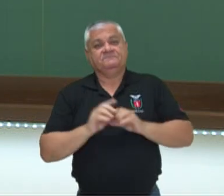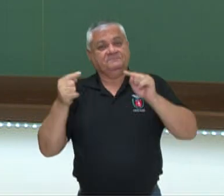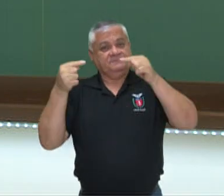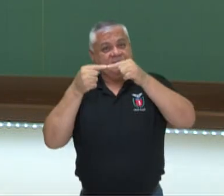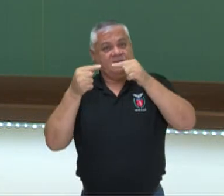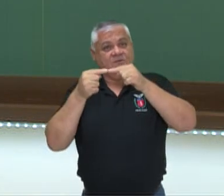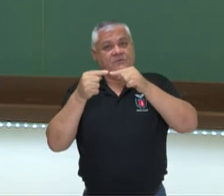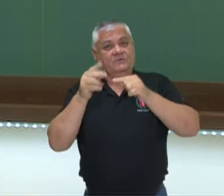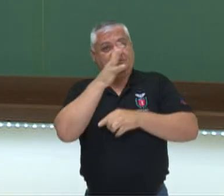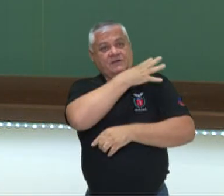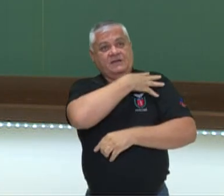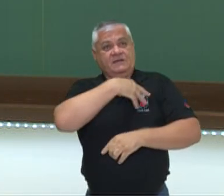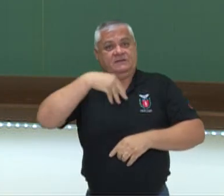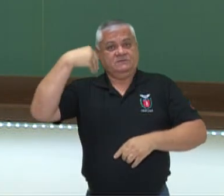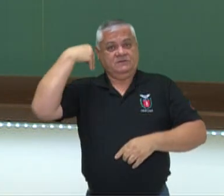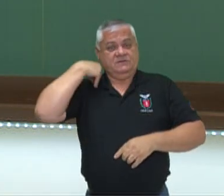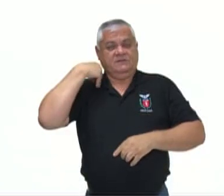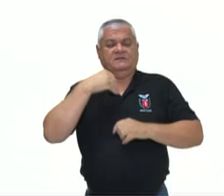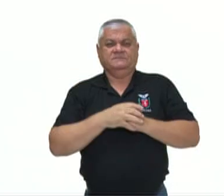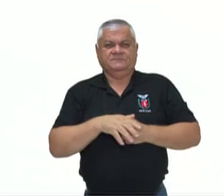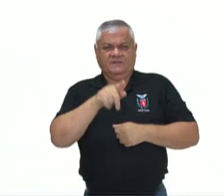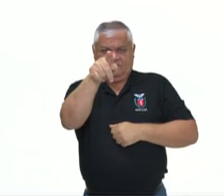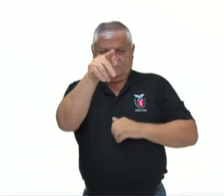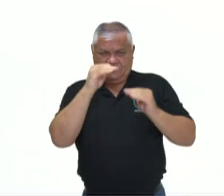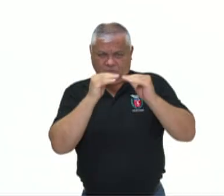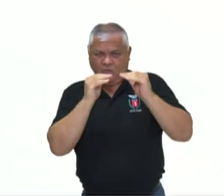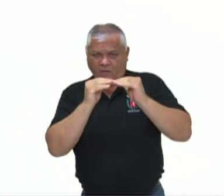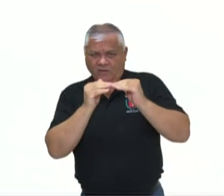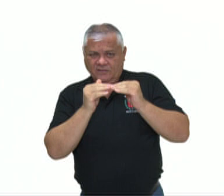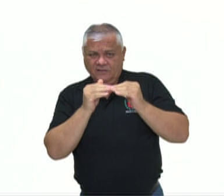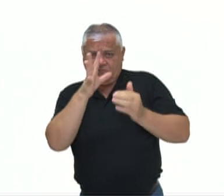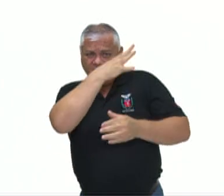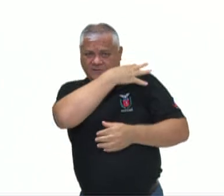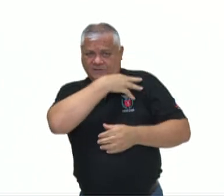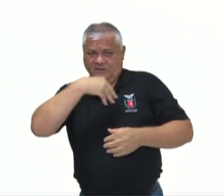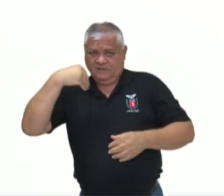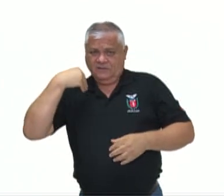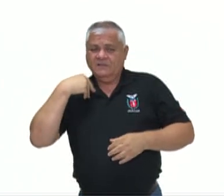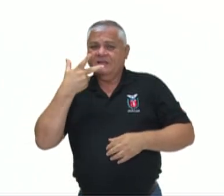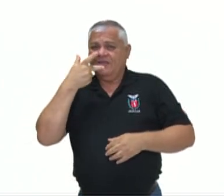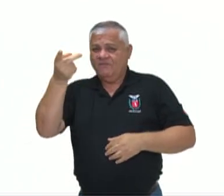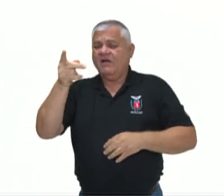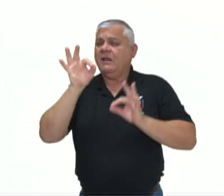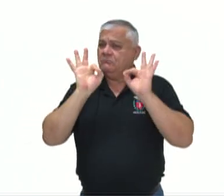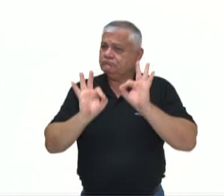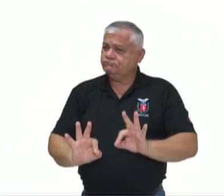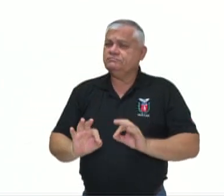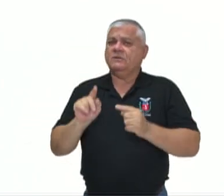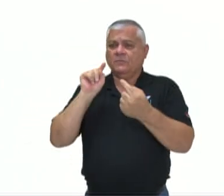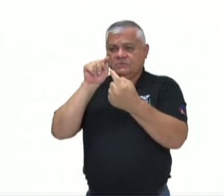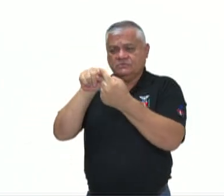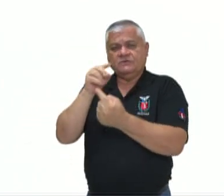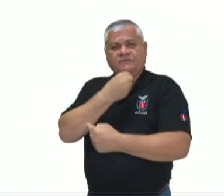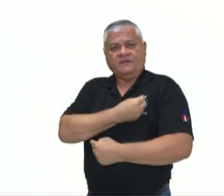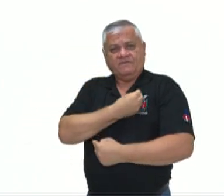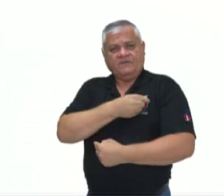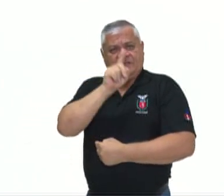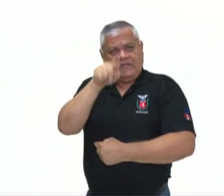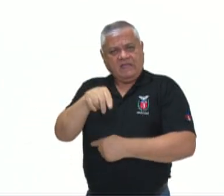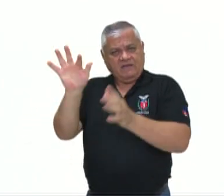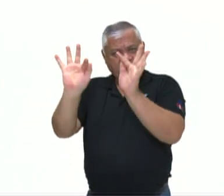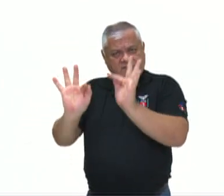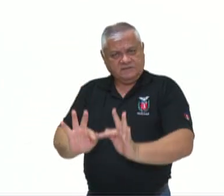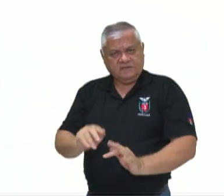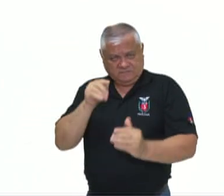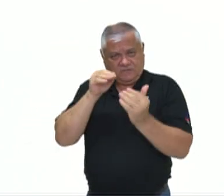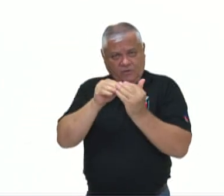o Aristóteles. Você concorda com Aristóteles quando ele afirma que a finalidade da vida humana é a